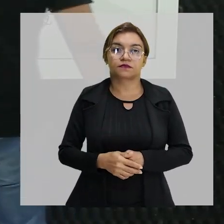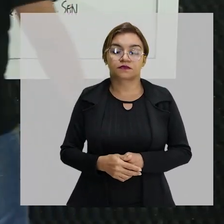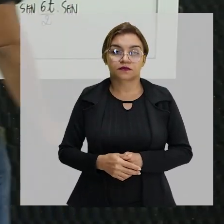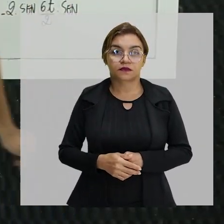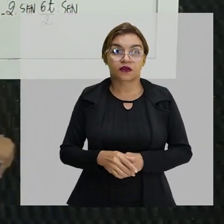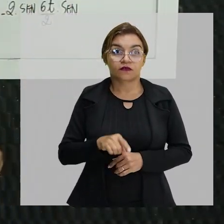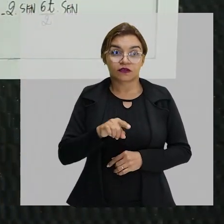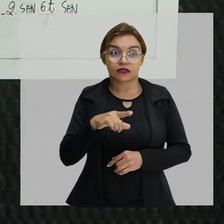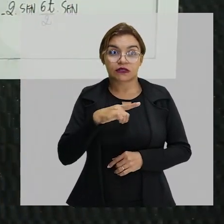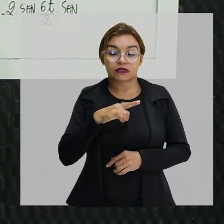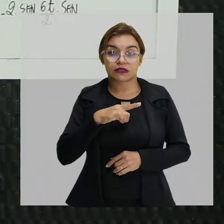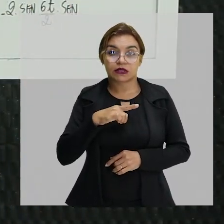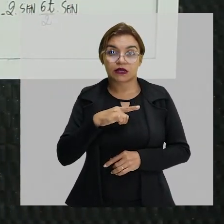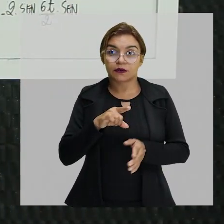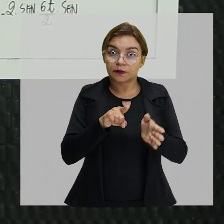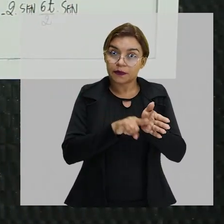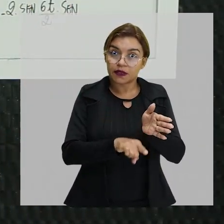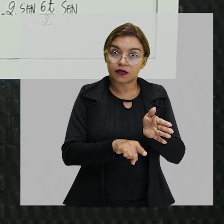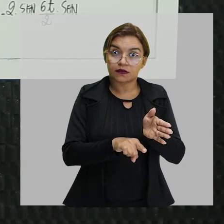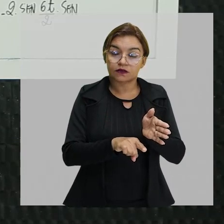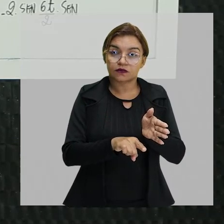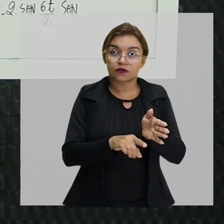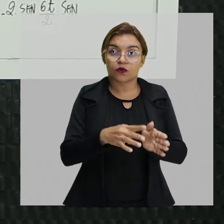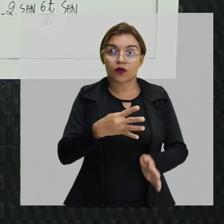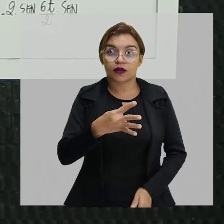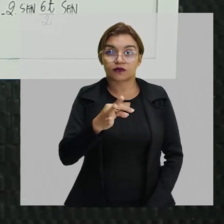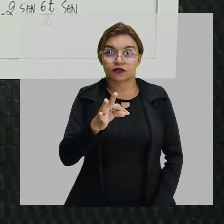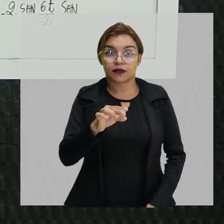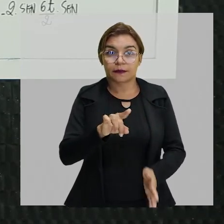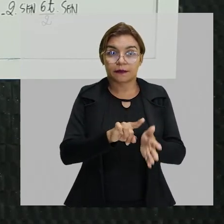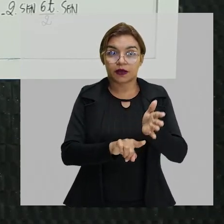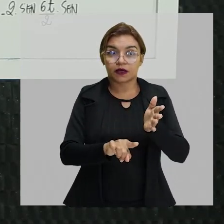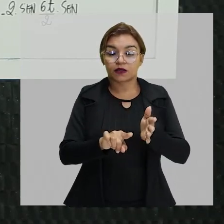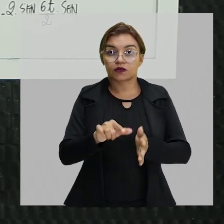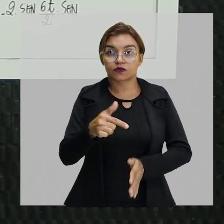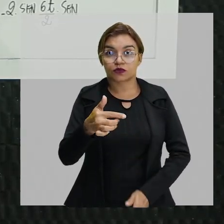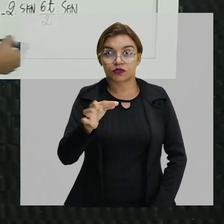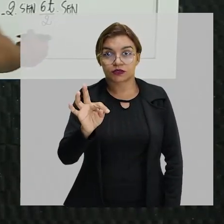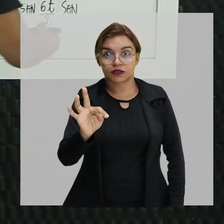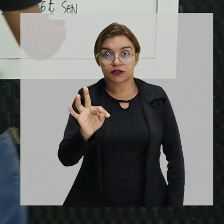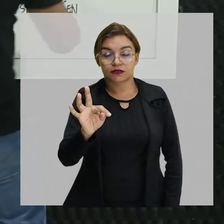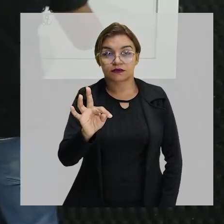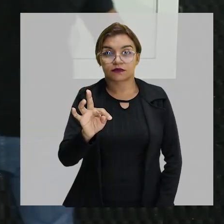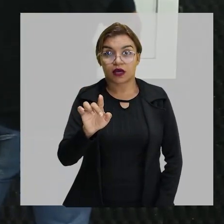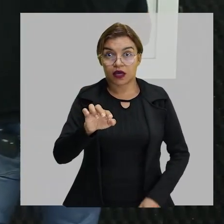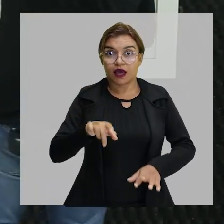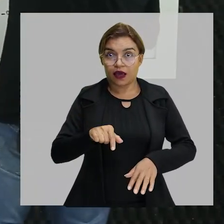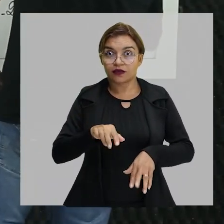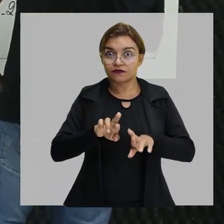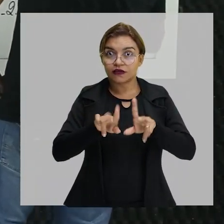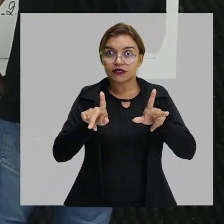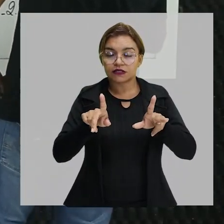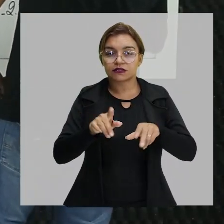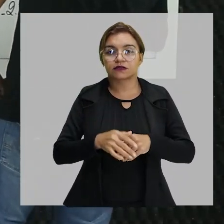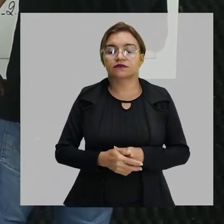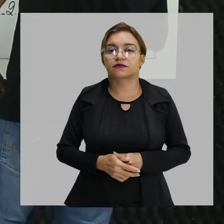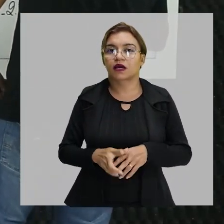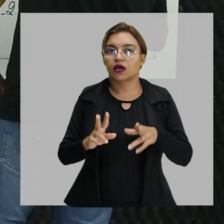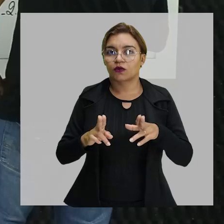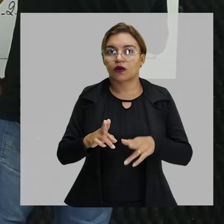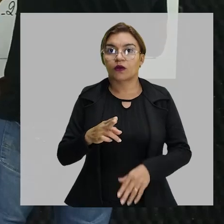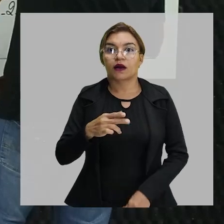Aí você tem a diferença, né? 4t menos 2t, isso aqui é igual a